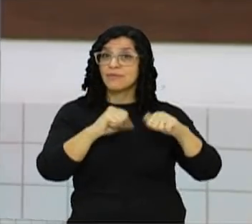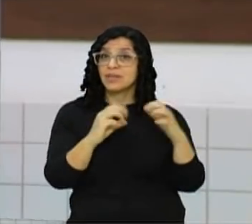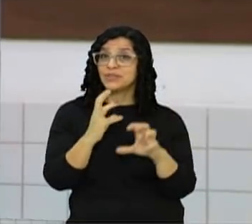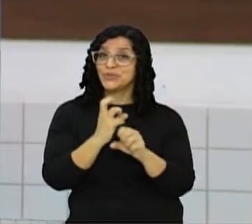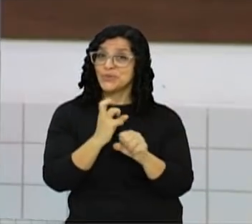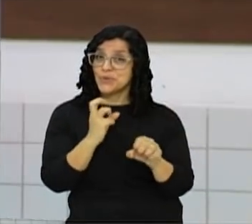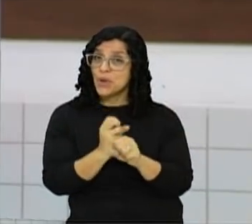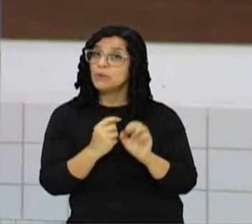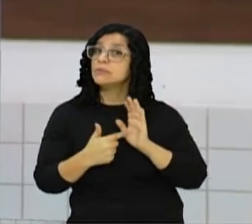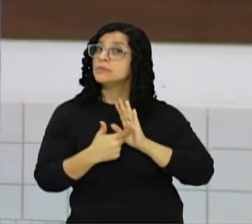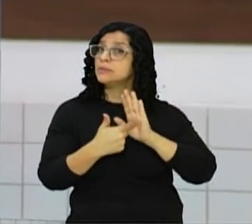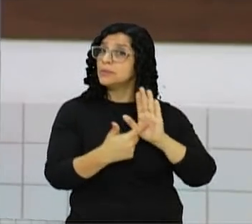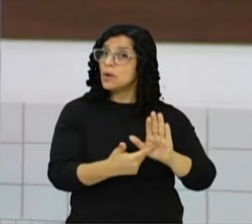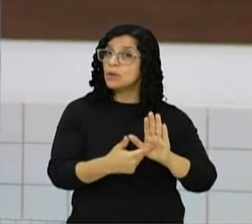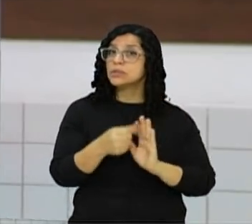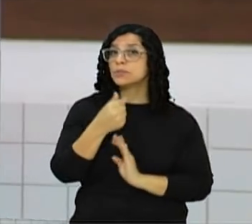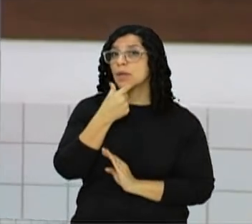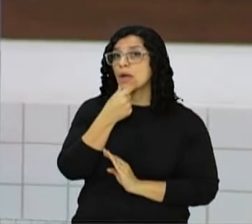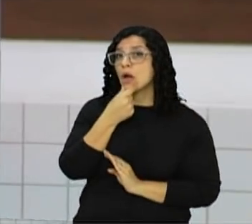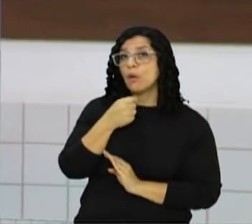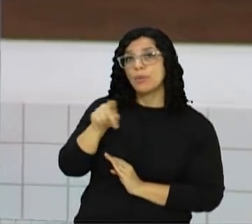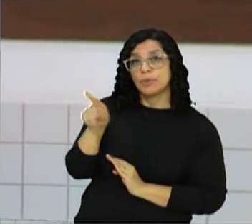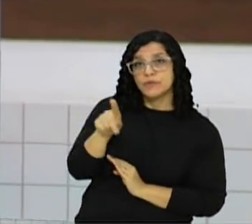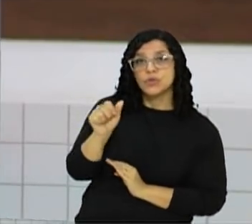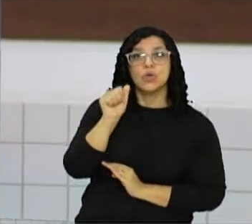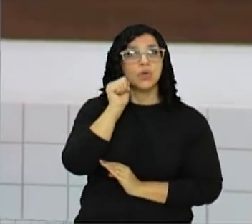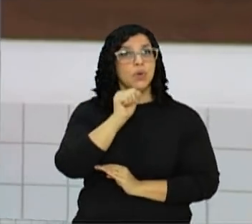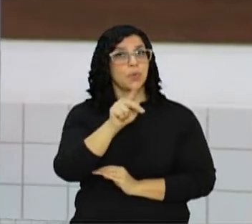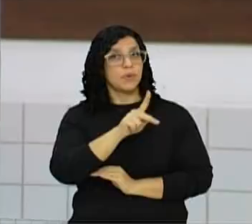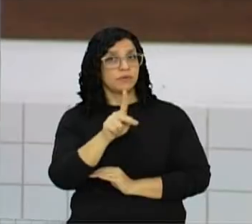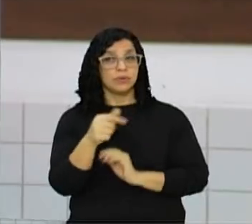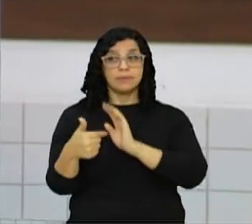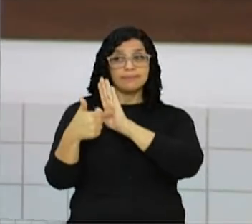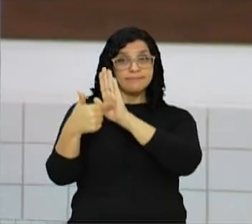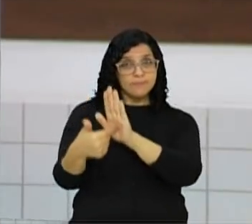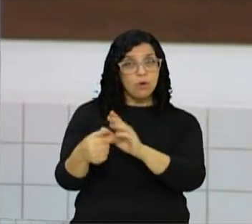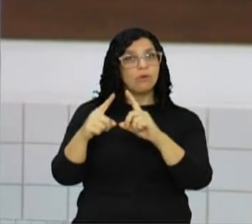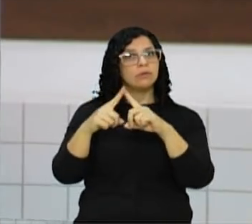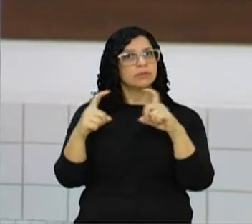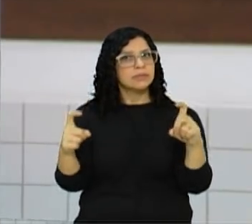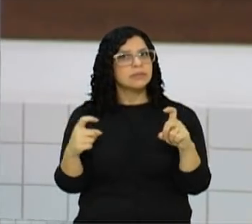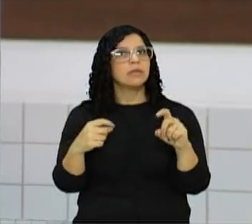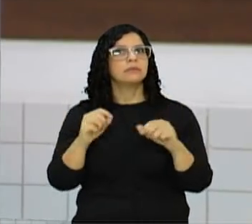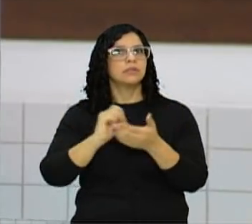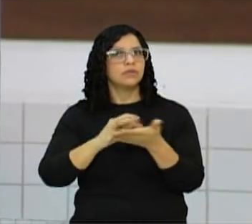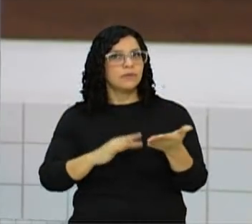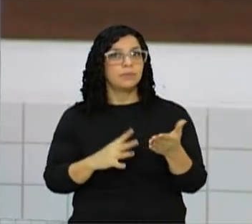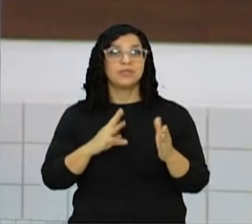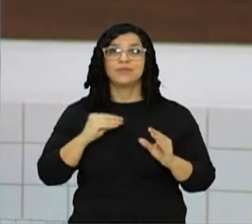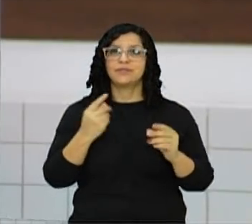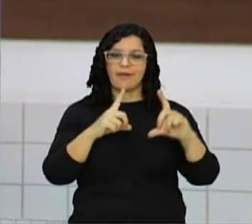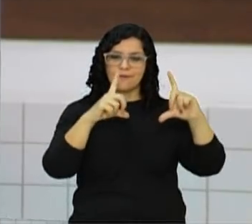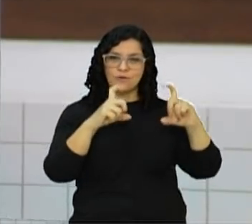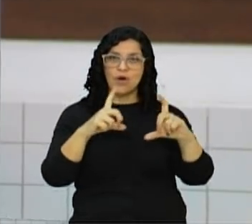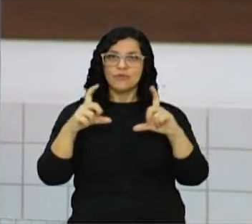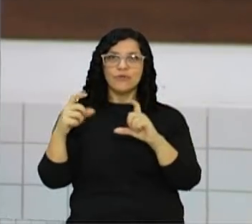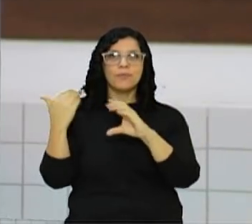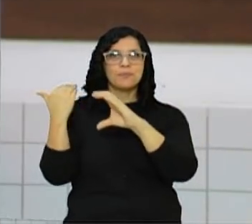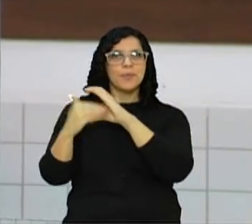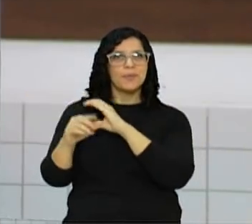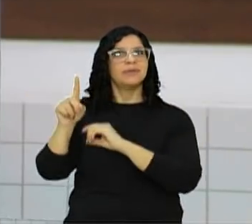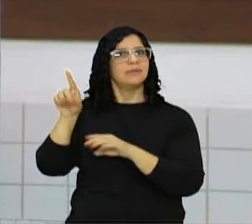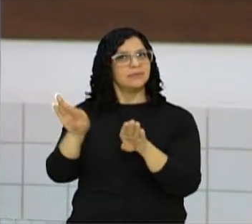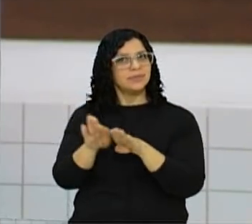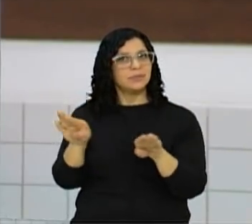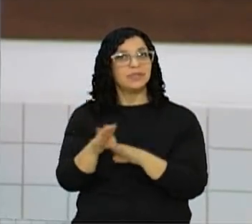avaliativa. Mostre para a sua professora. Mostre para o seu professor. Por isso que a gente está pedindo para você fazer esse registro fotográfico. Então vamos